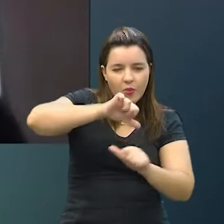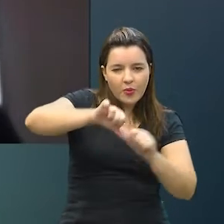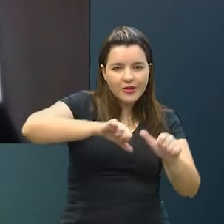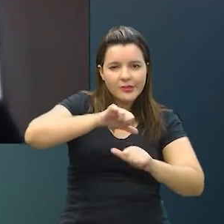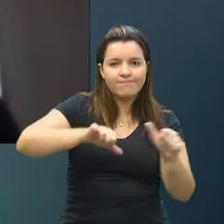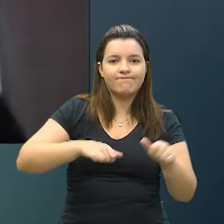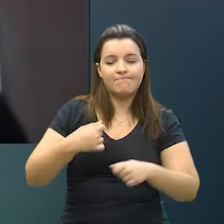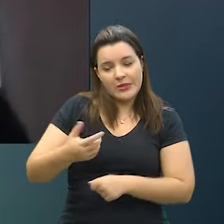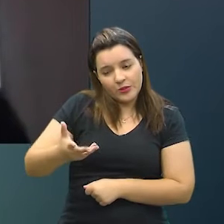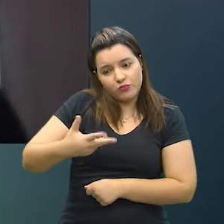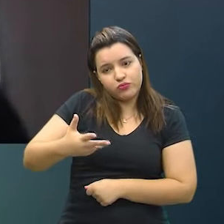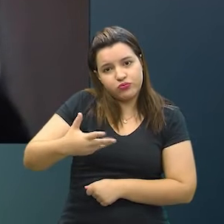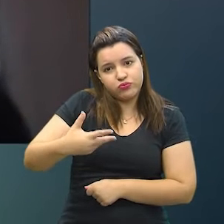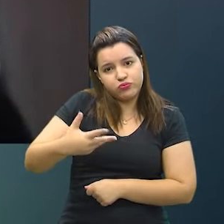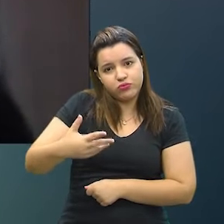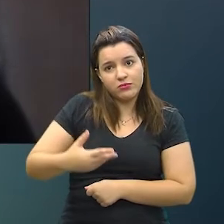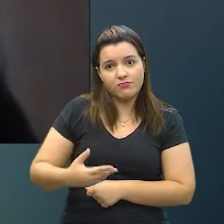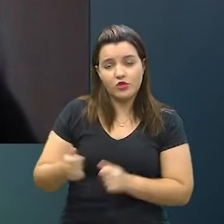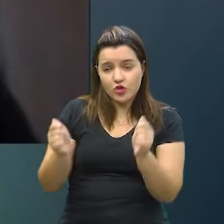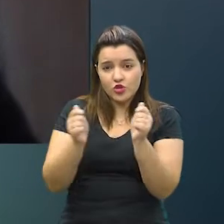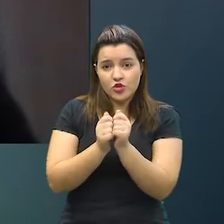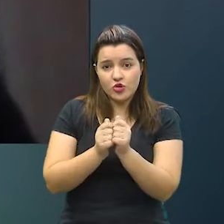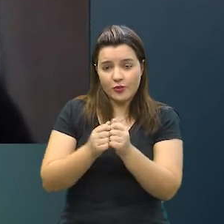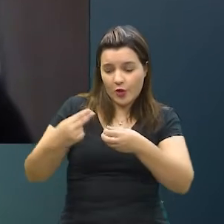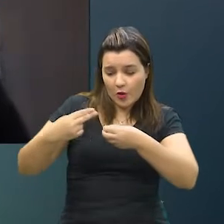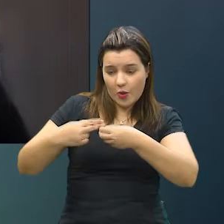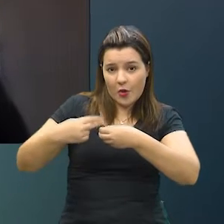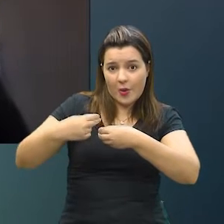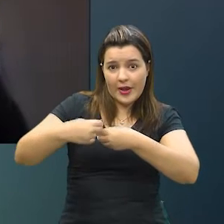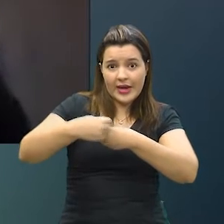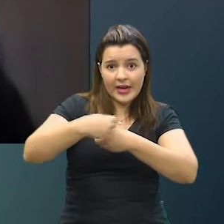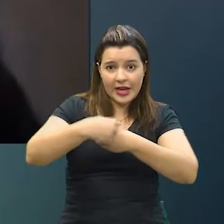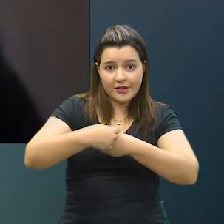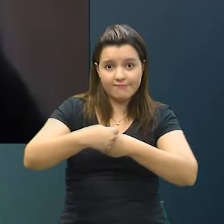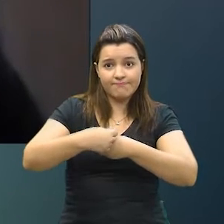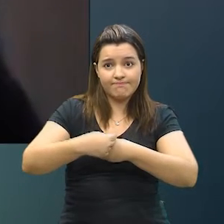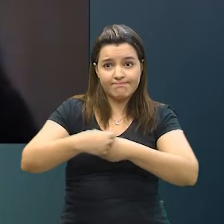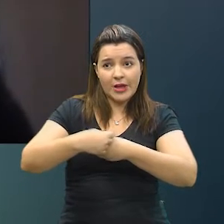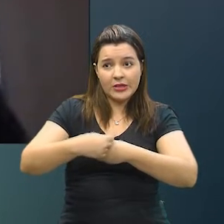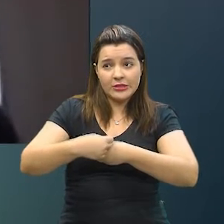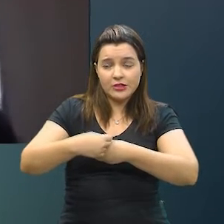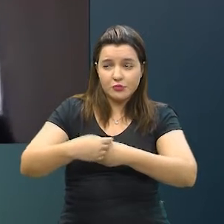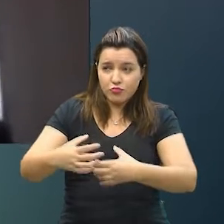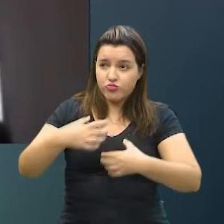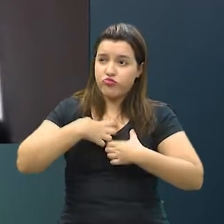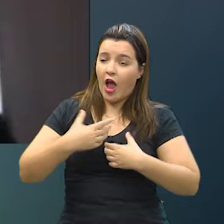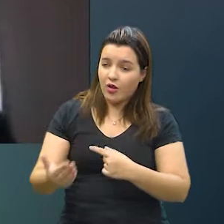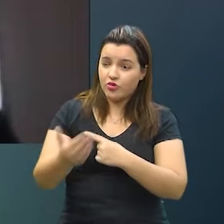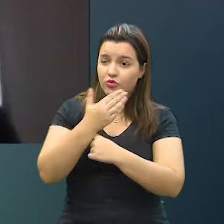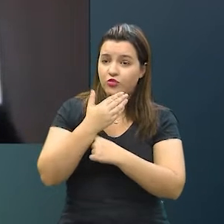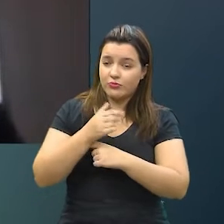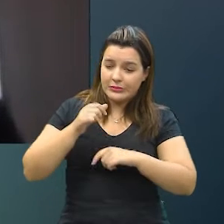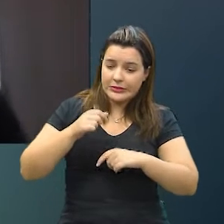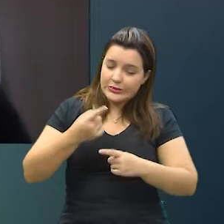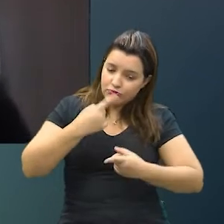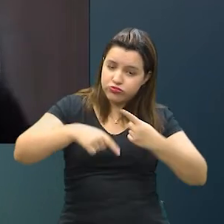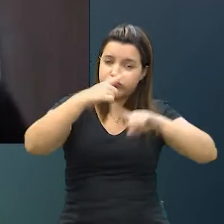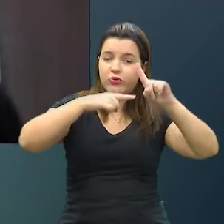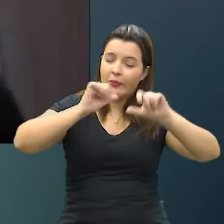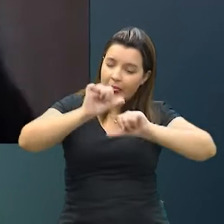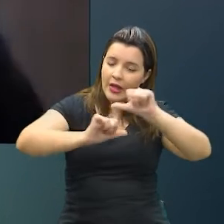foi um processo de aceleração aí dentro da Unicamp, na baita aceleradora, que realmente nos transformou muito forte. Então a gente